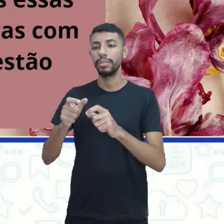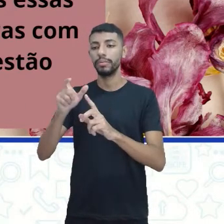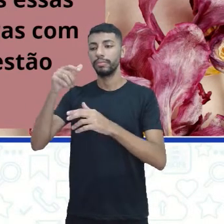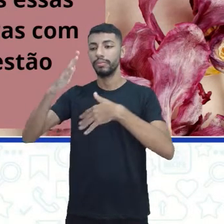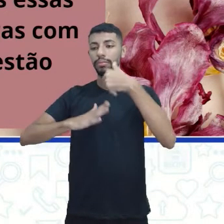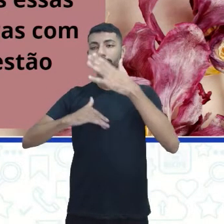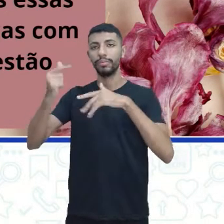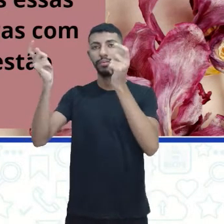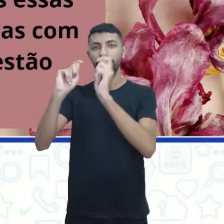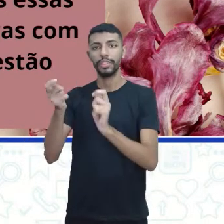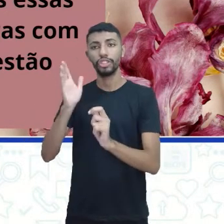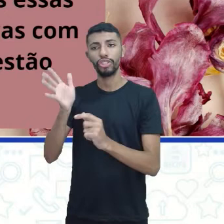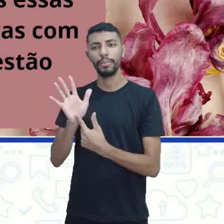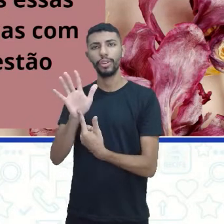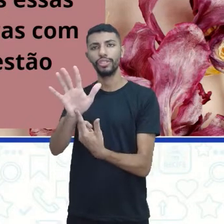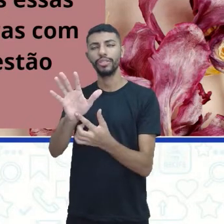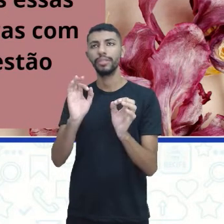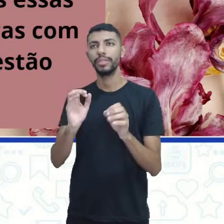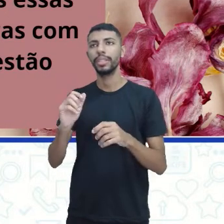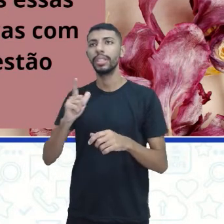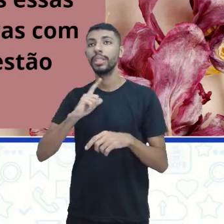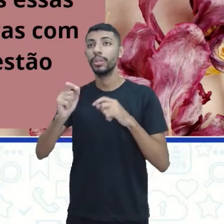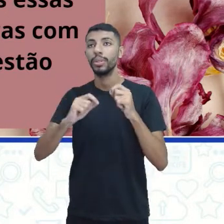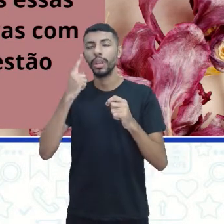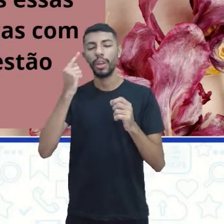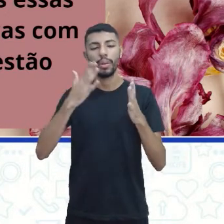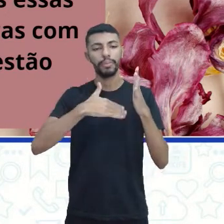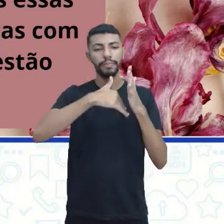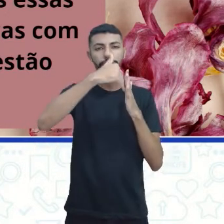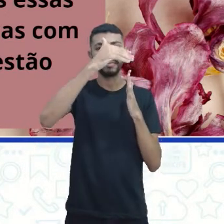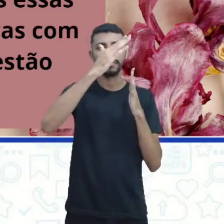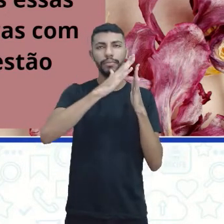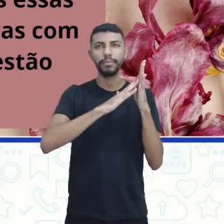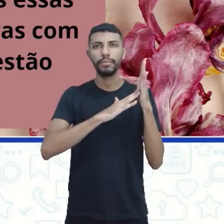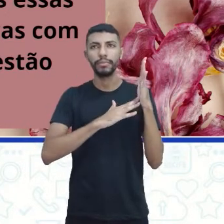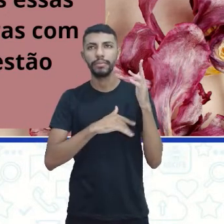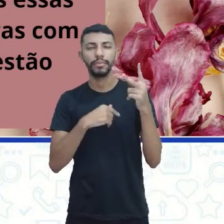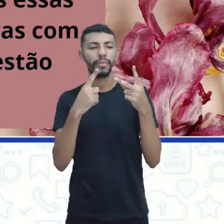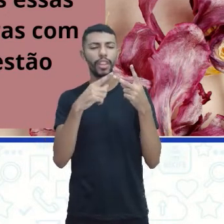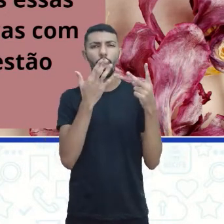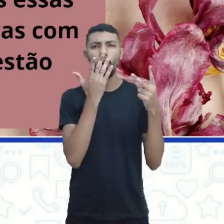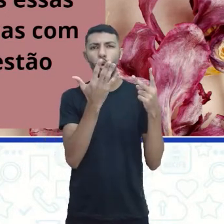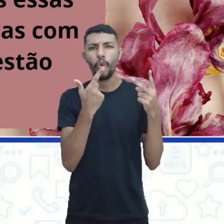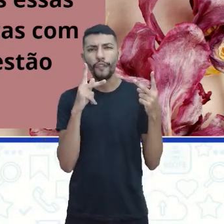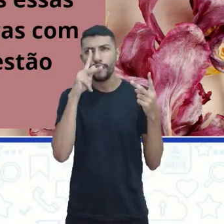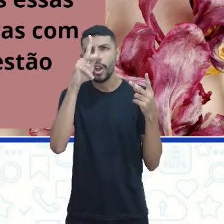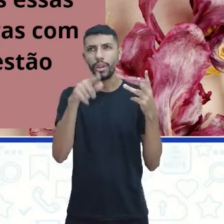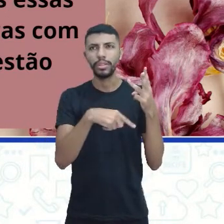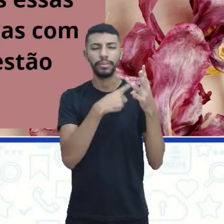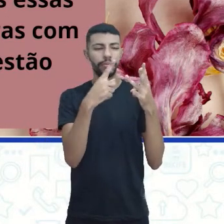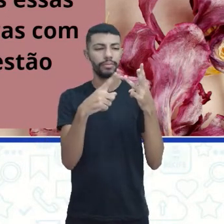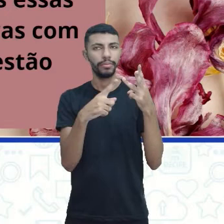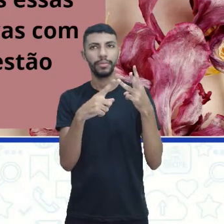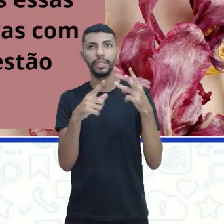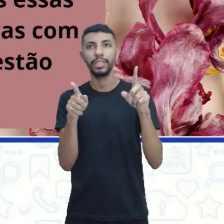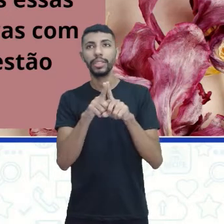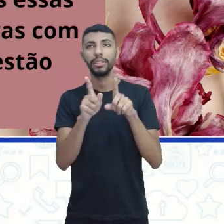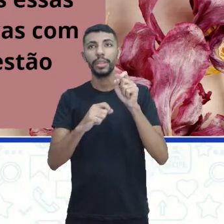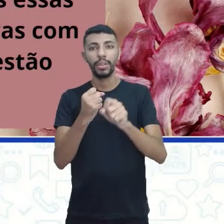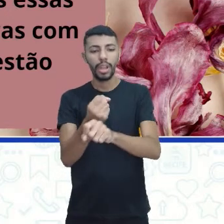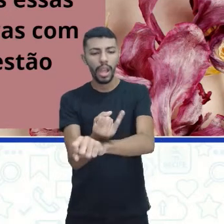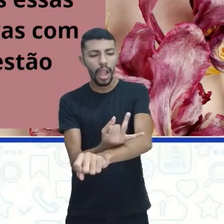evidenciada. Então, ó, a gente tem o quê? Pinceladas carregadas, cores vibrantes e uma carga emocional